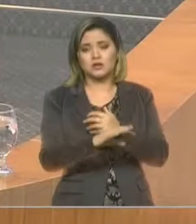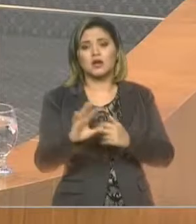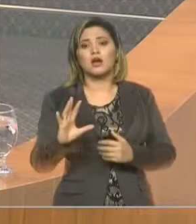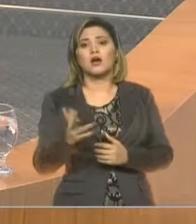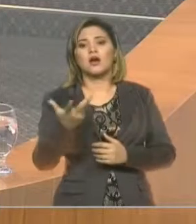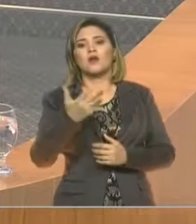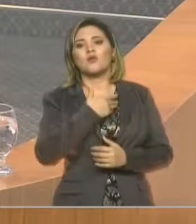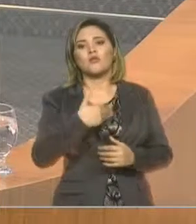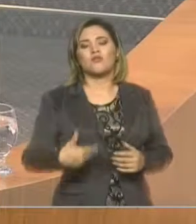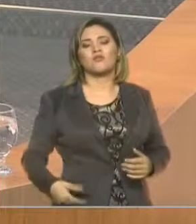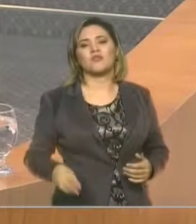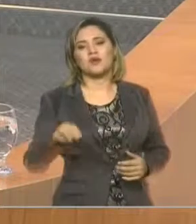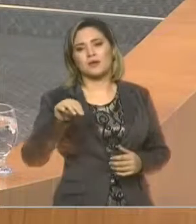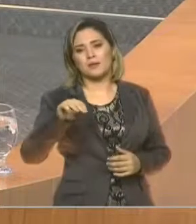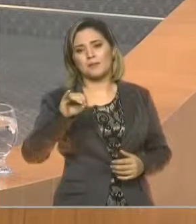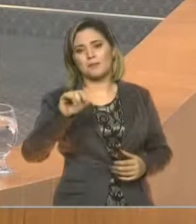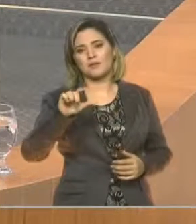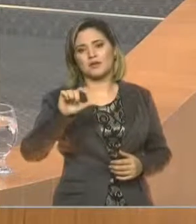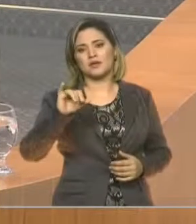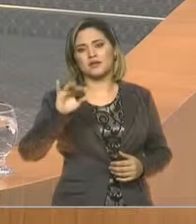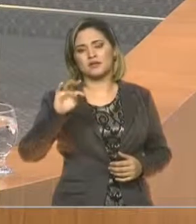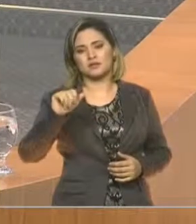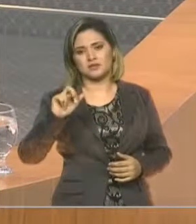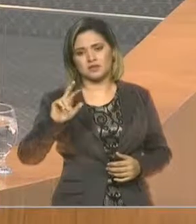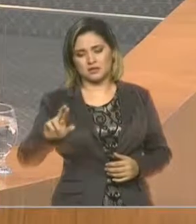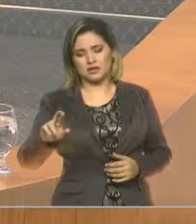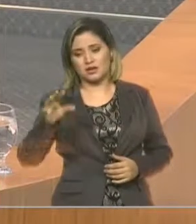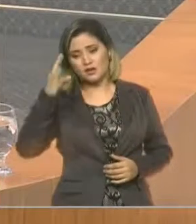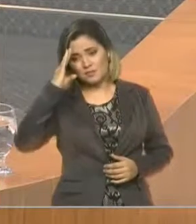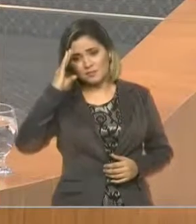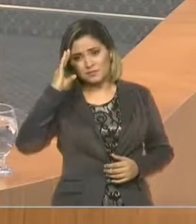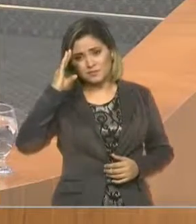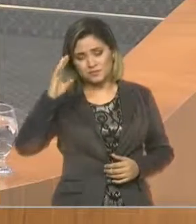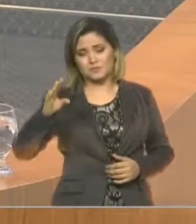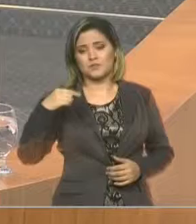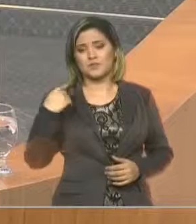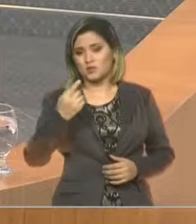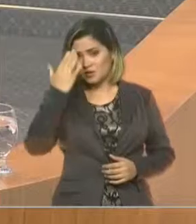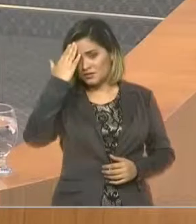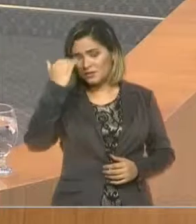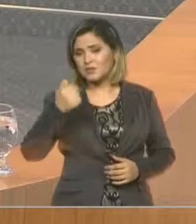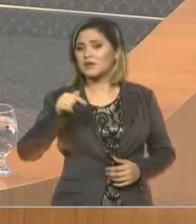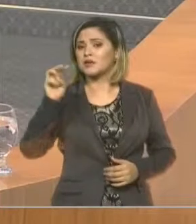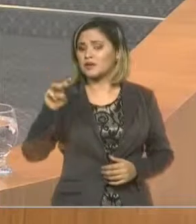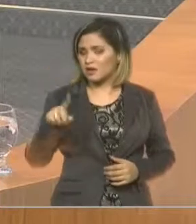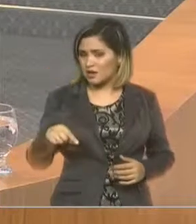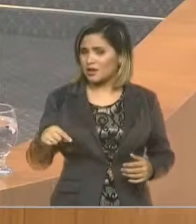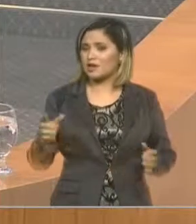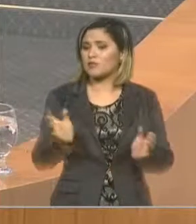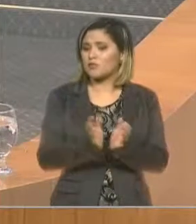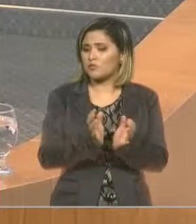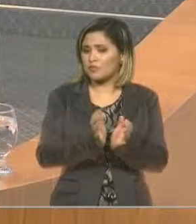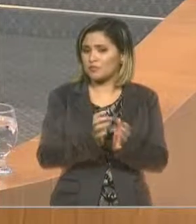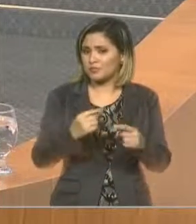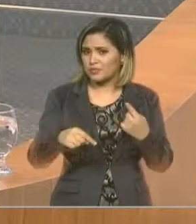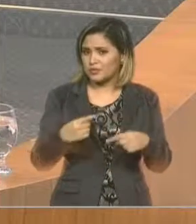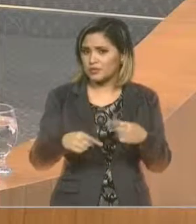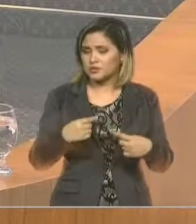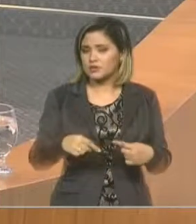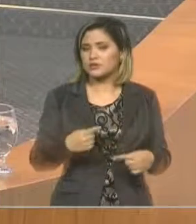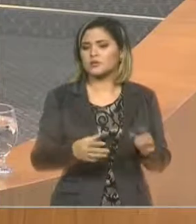militares, principalmente origens militares, e nós sabemos quem era o grupo político que indicava essas